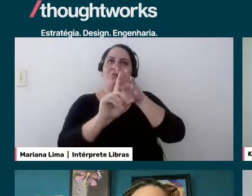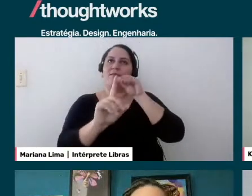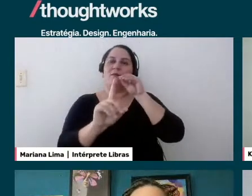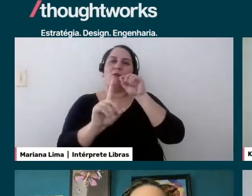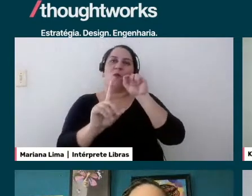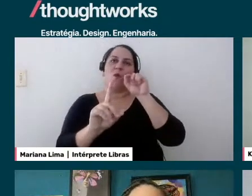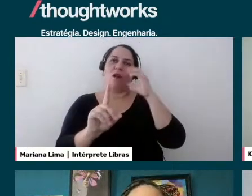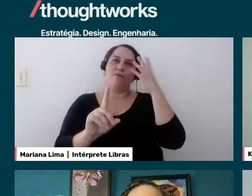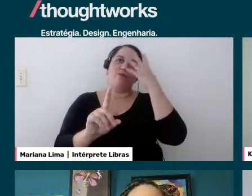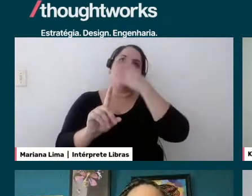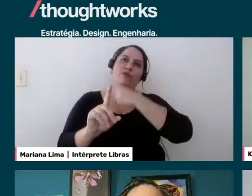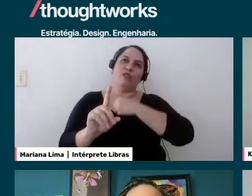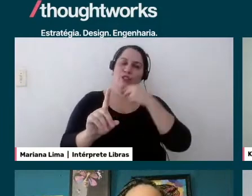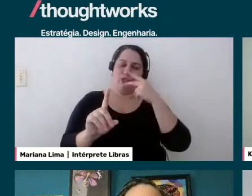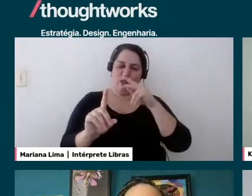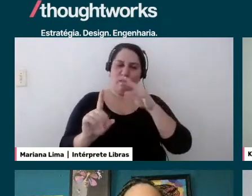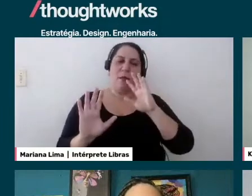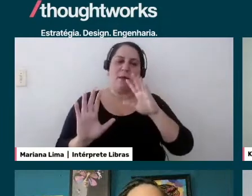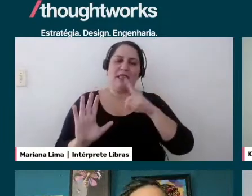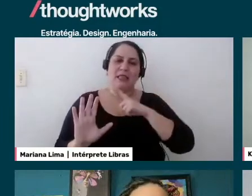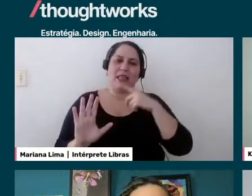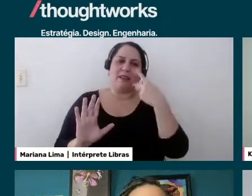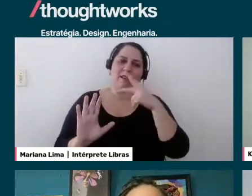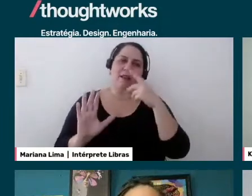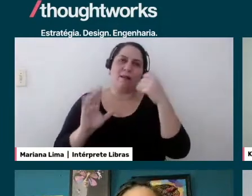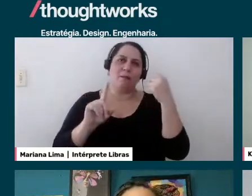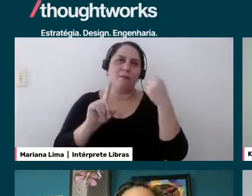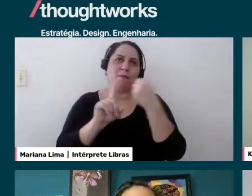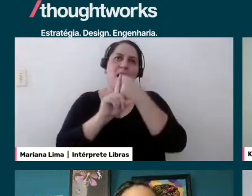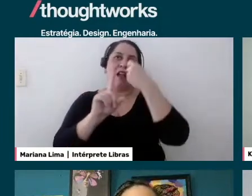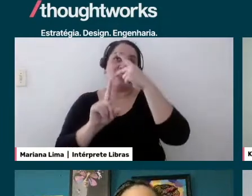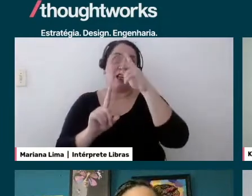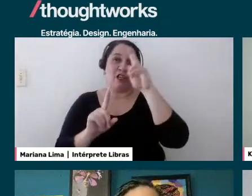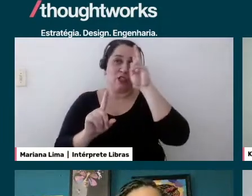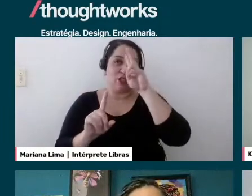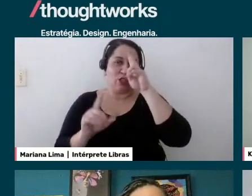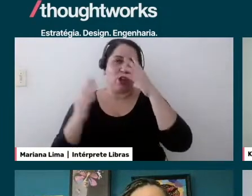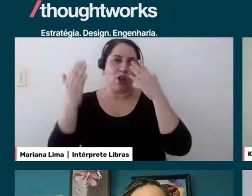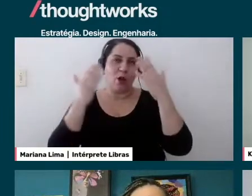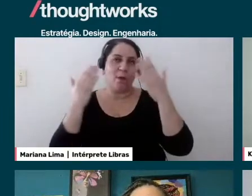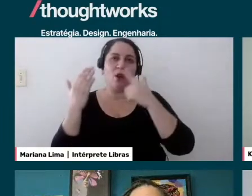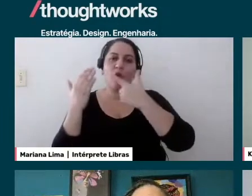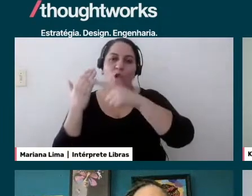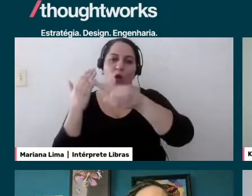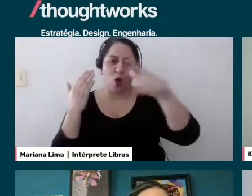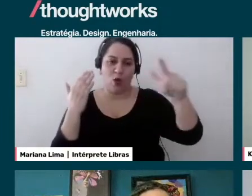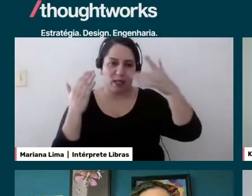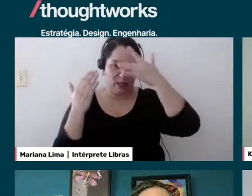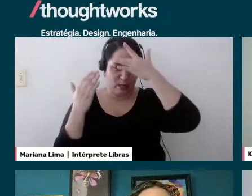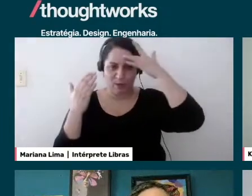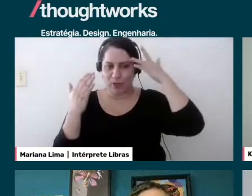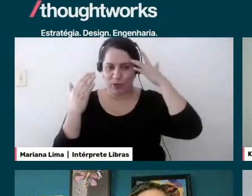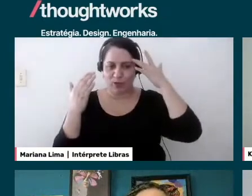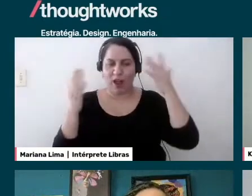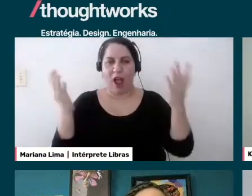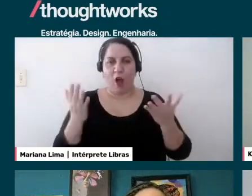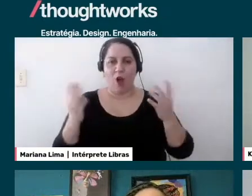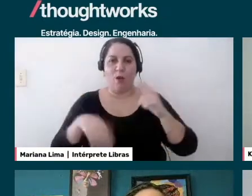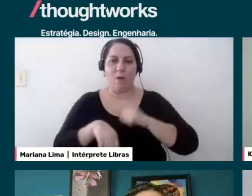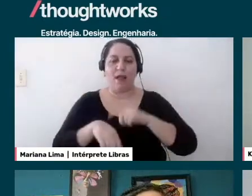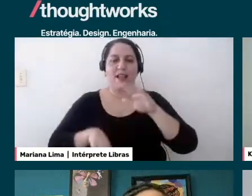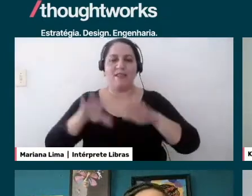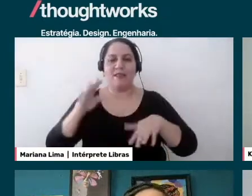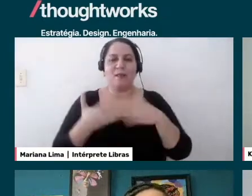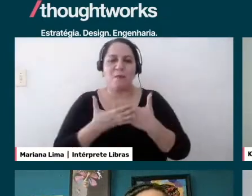que reflete muito a trajetória de muitas pessoas no nosso país, que hoje a gente faz um desperdício de talentos